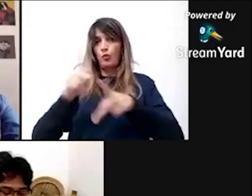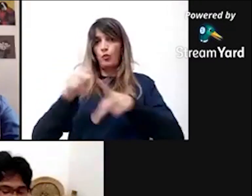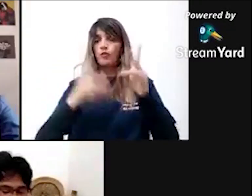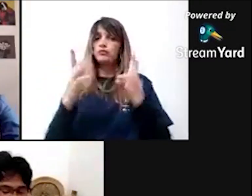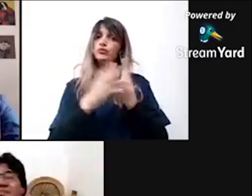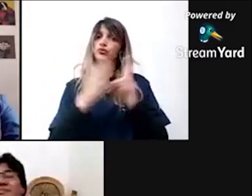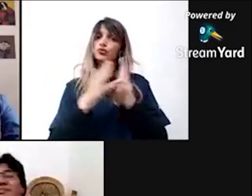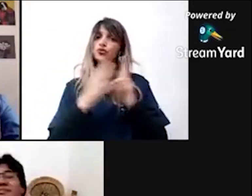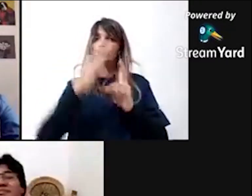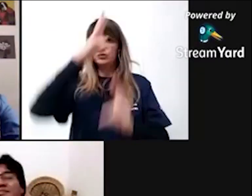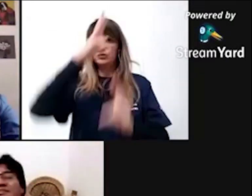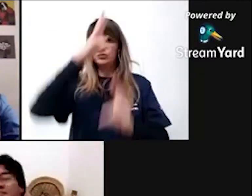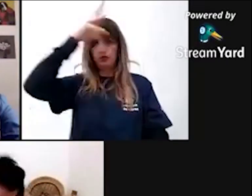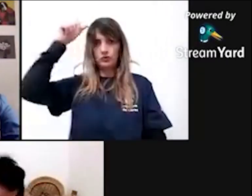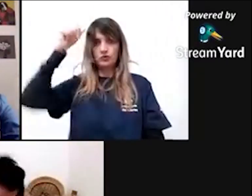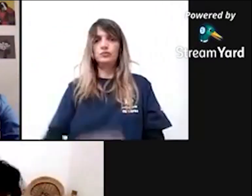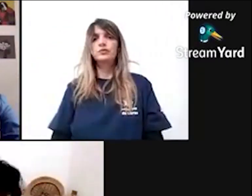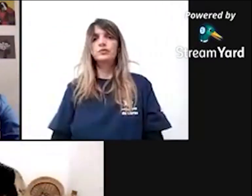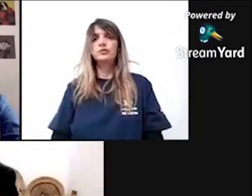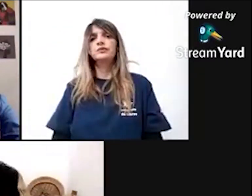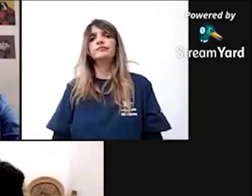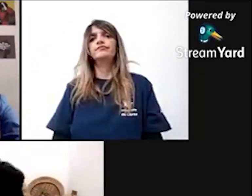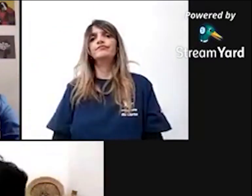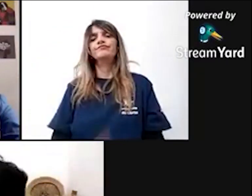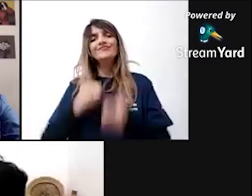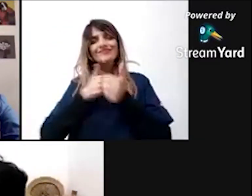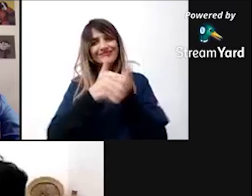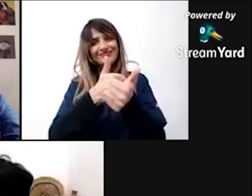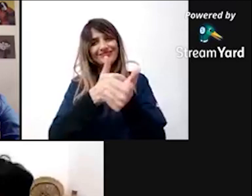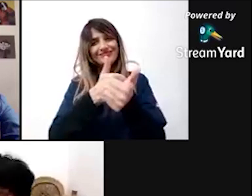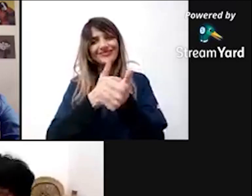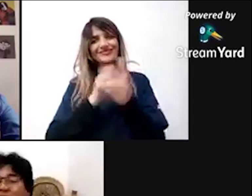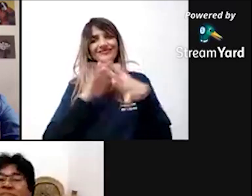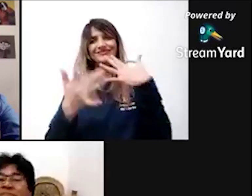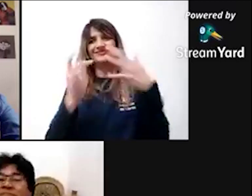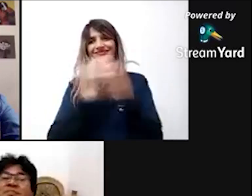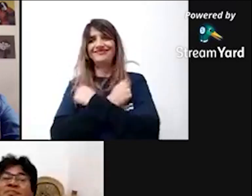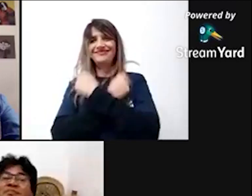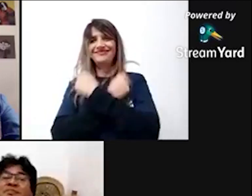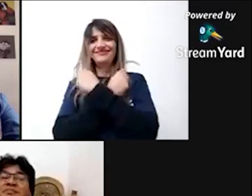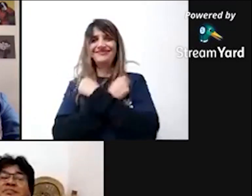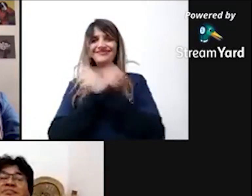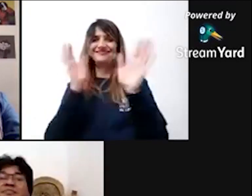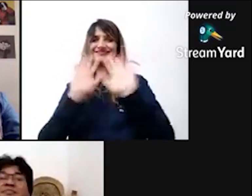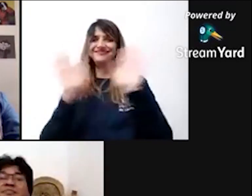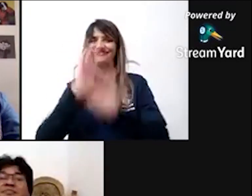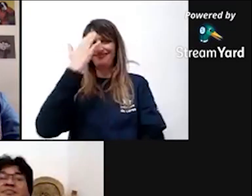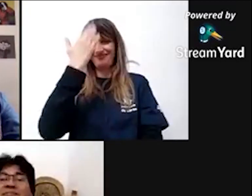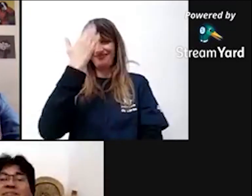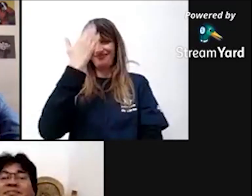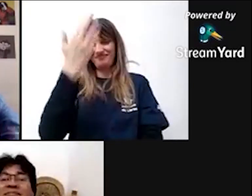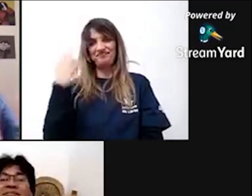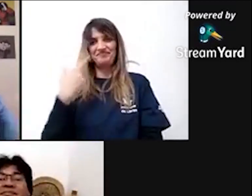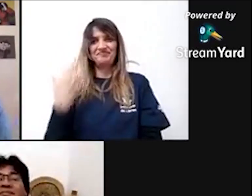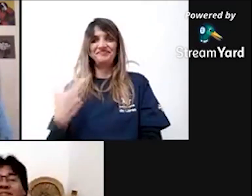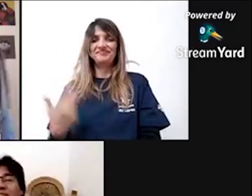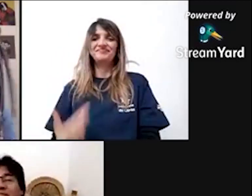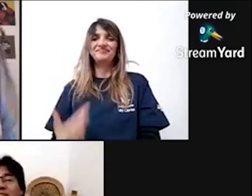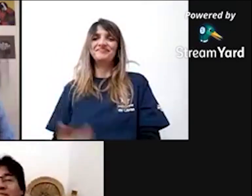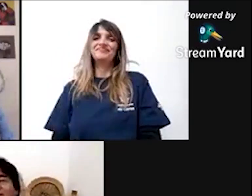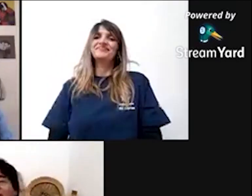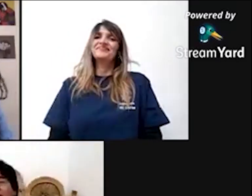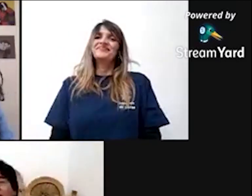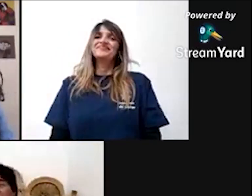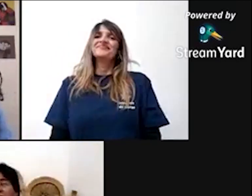do Amazonas. Sigam lá nas redes também, tá bom? Grande abraço para você, muito obrigado, Jussara, obrigado, Vivi,